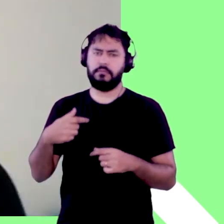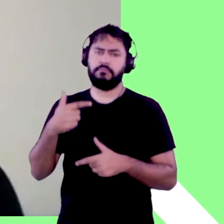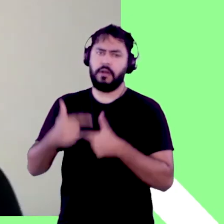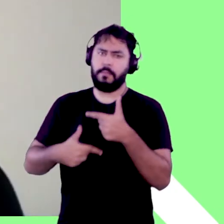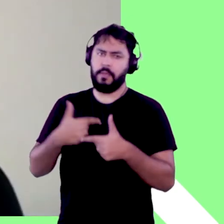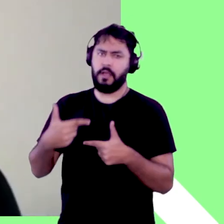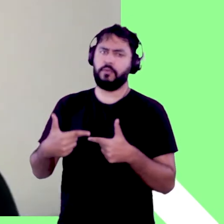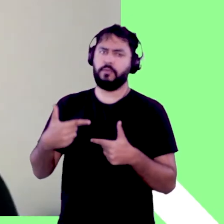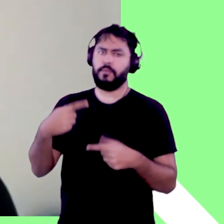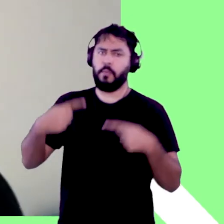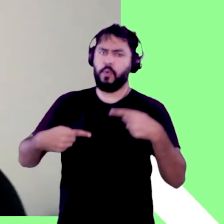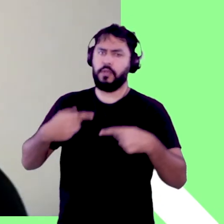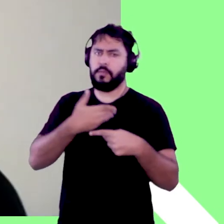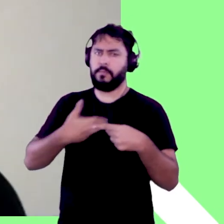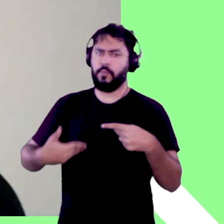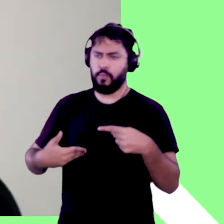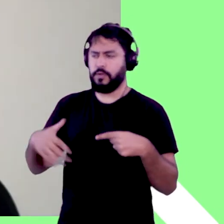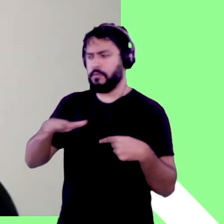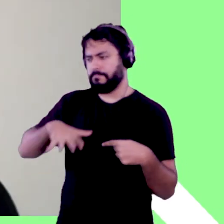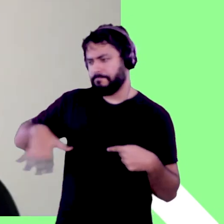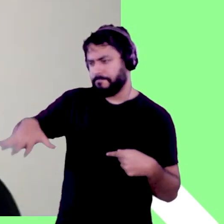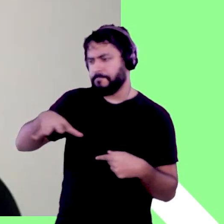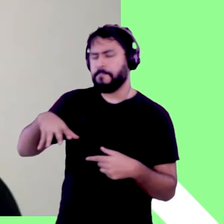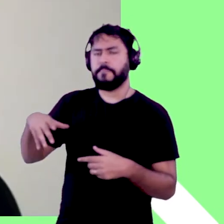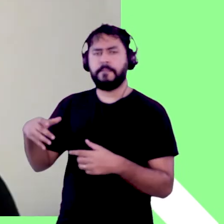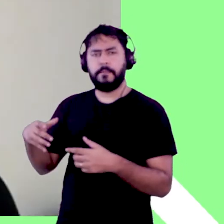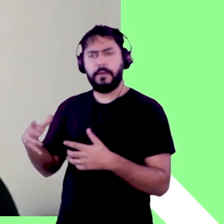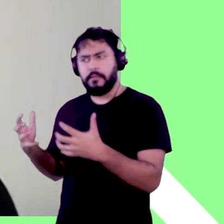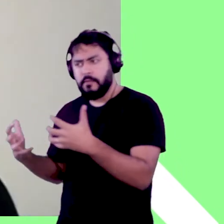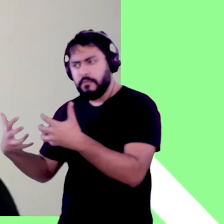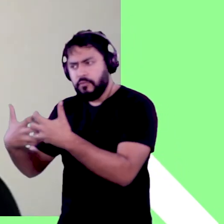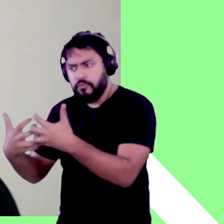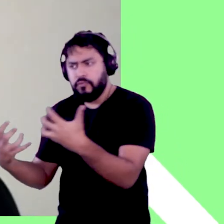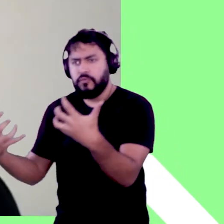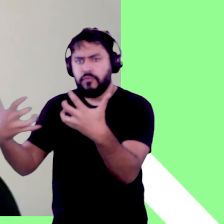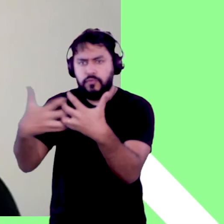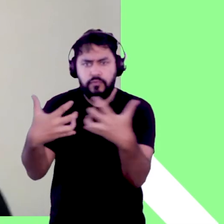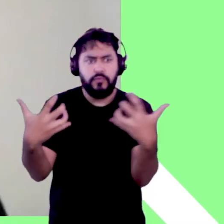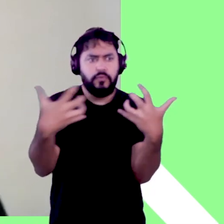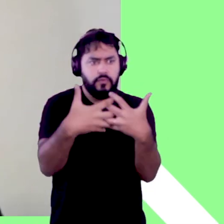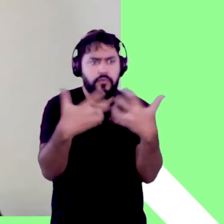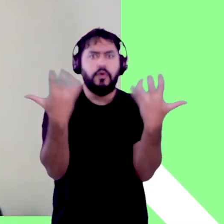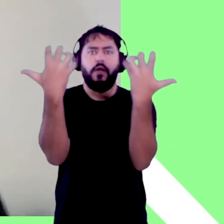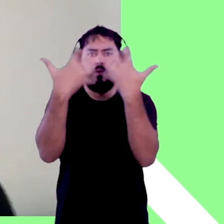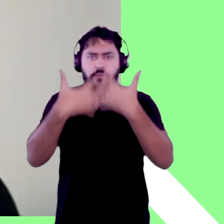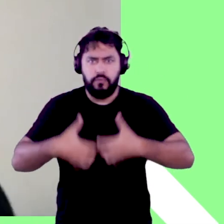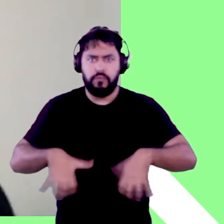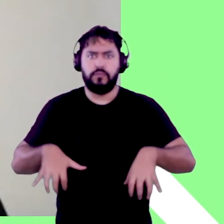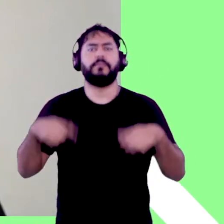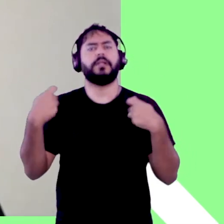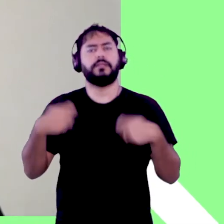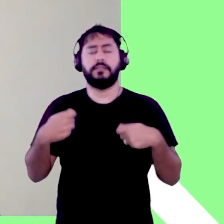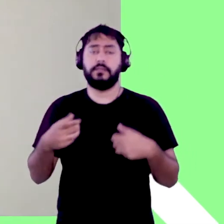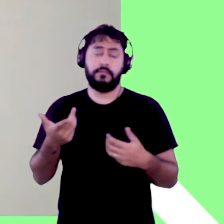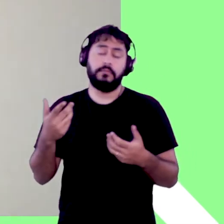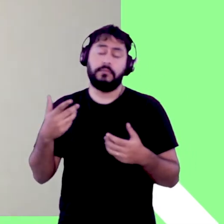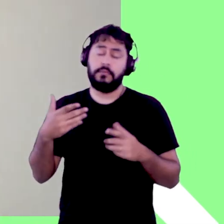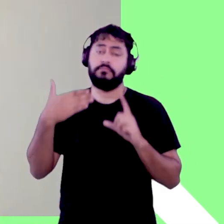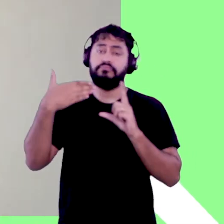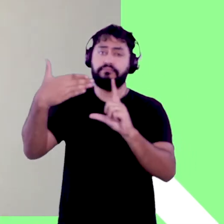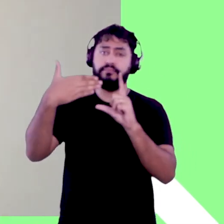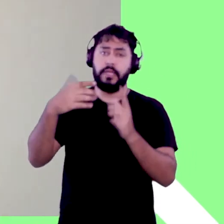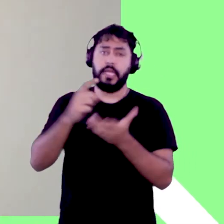esses diversos setores para que a engrenagem completa funcione, né? Então, a plataforma digital é um